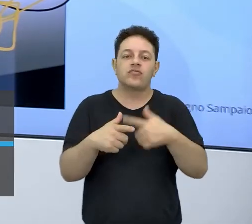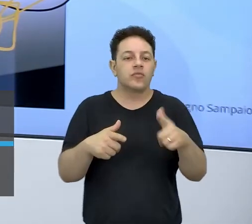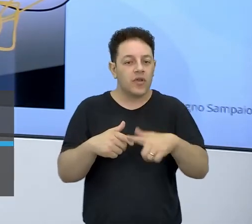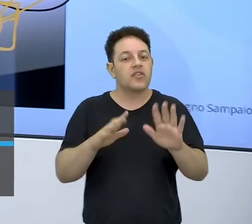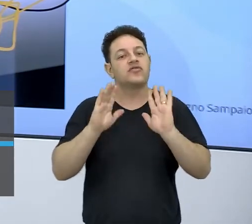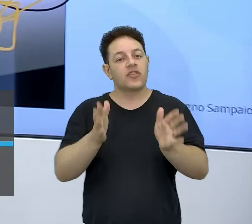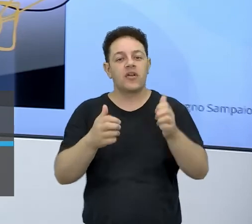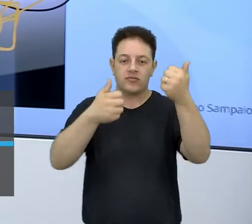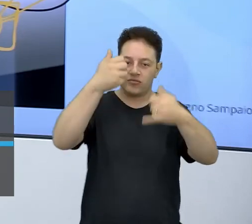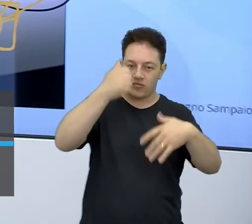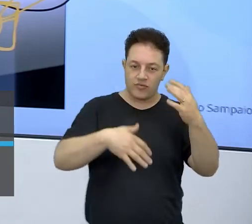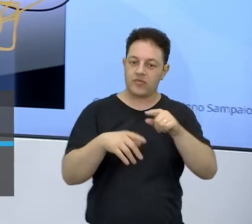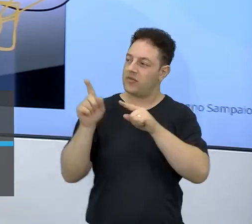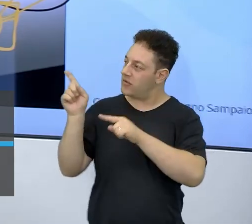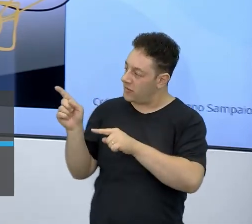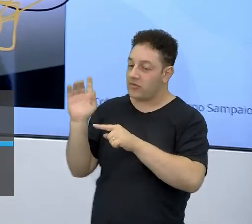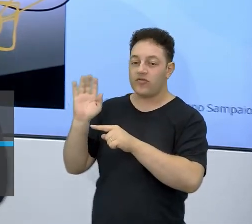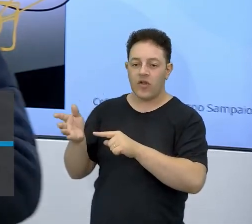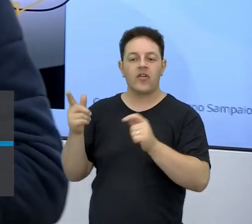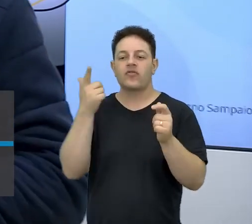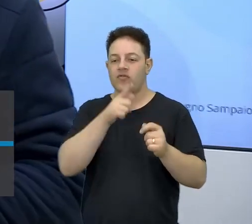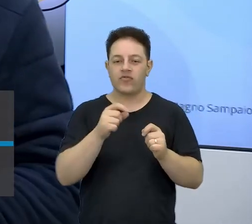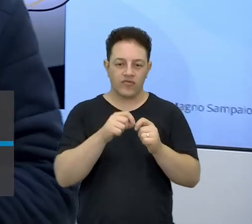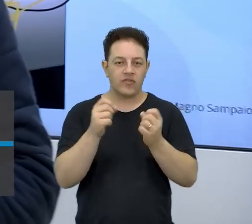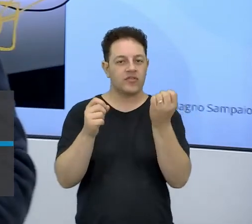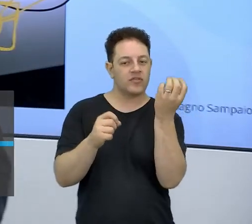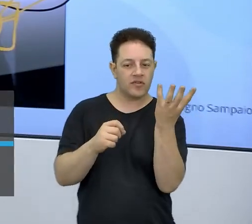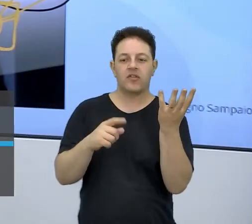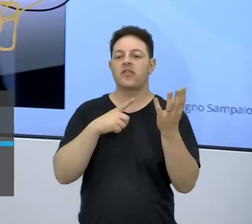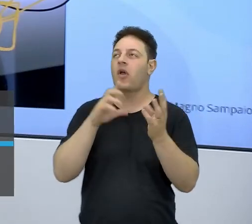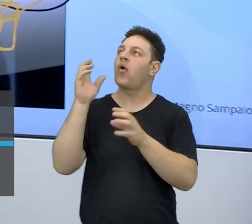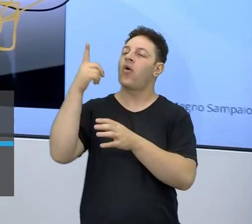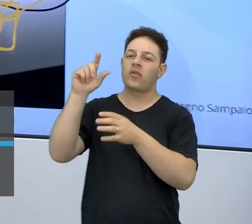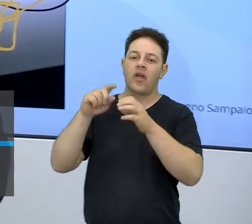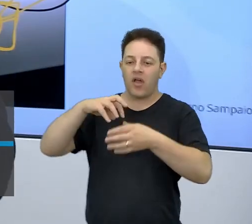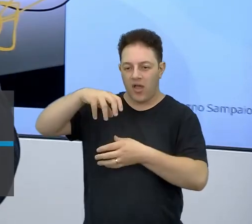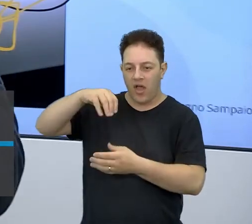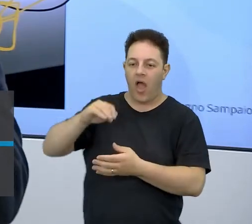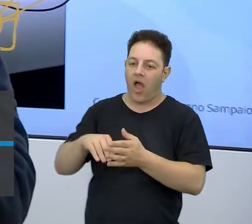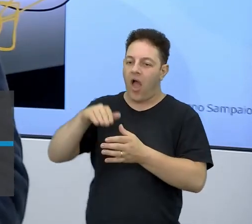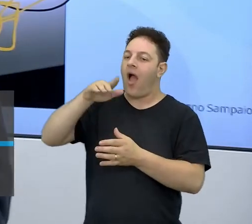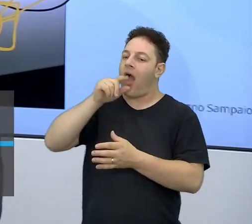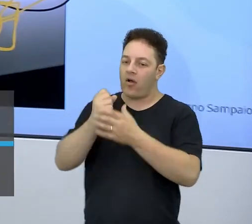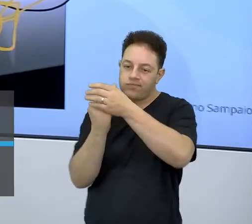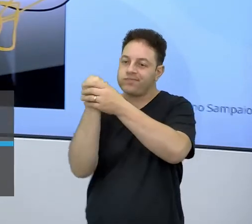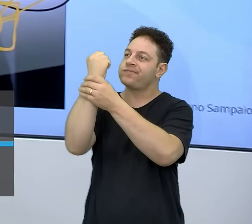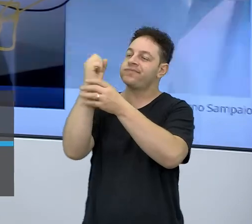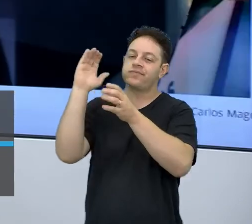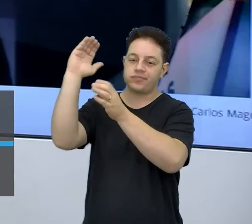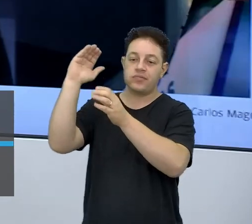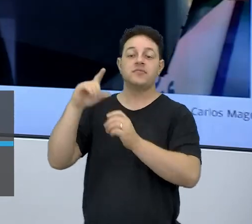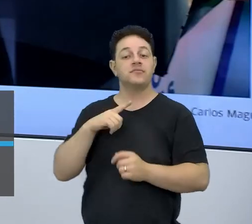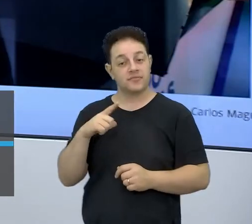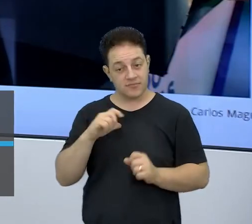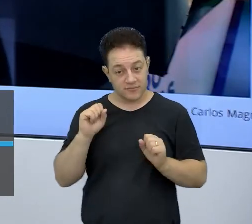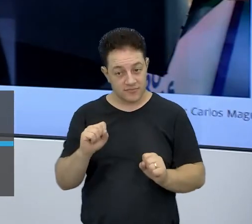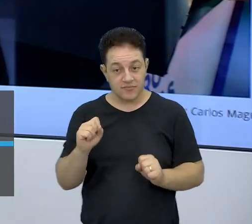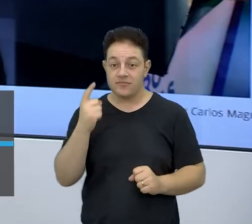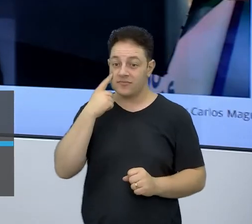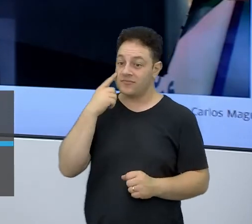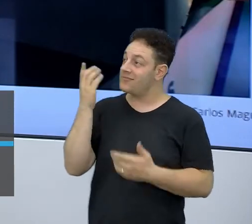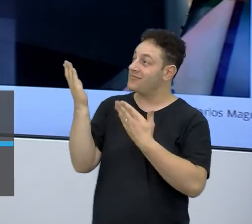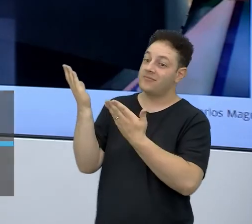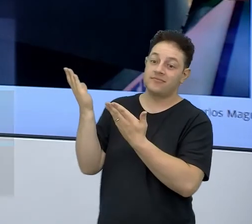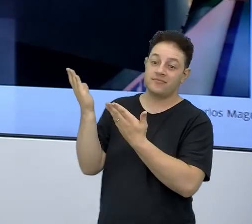gente já tratou disso, já temos aí a lâmpada desenvolvida, já temos a lâmpada de Mozart também já instalada no nosso protótipo. A gente resolveu